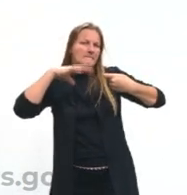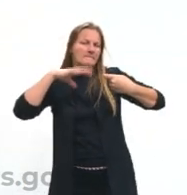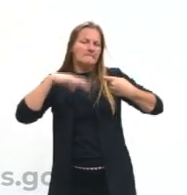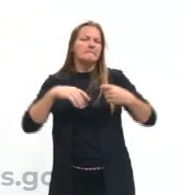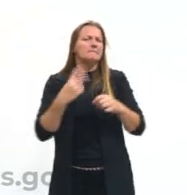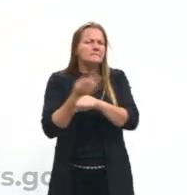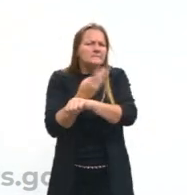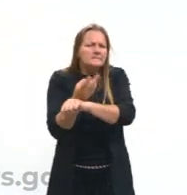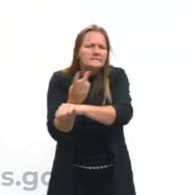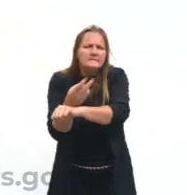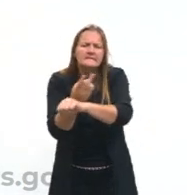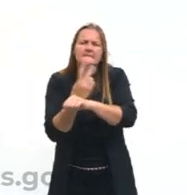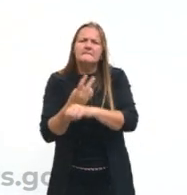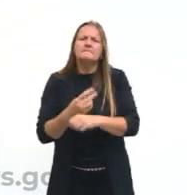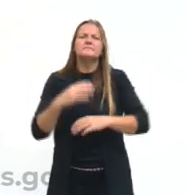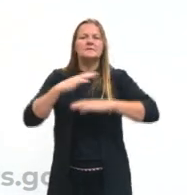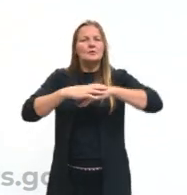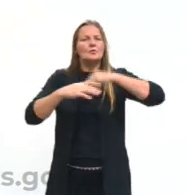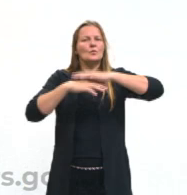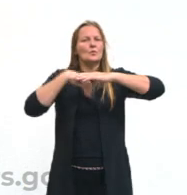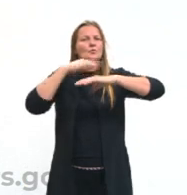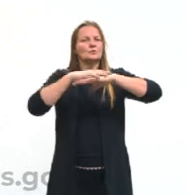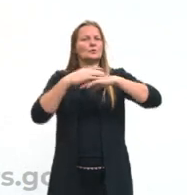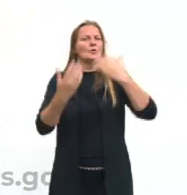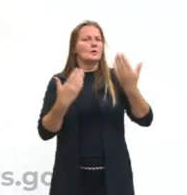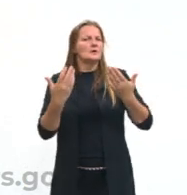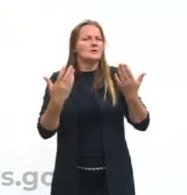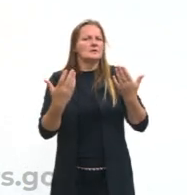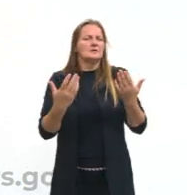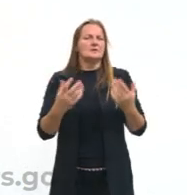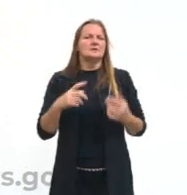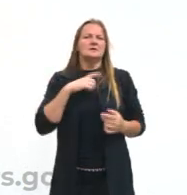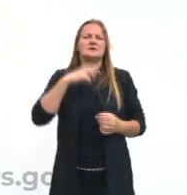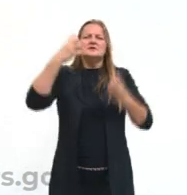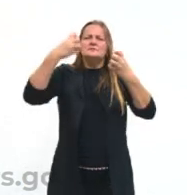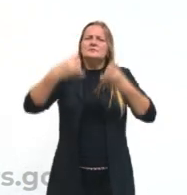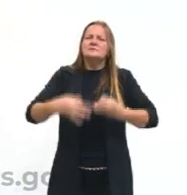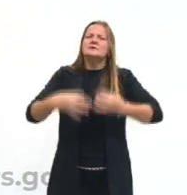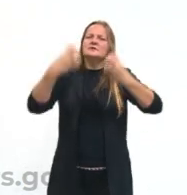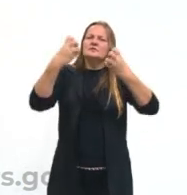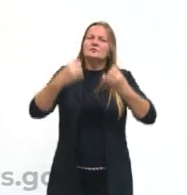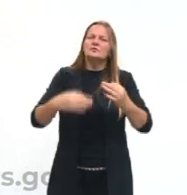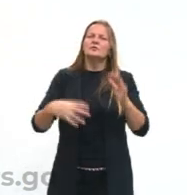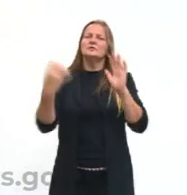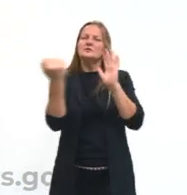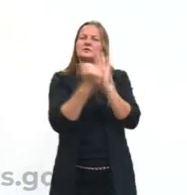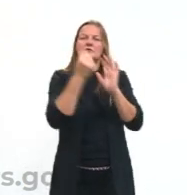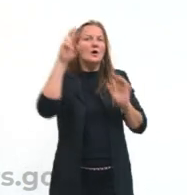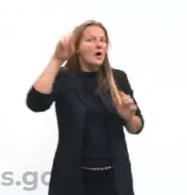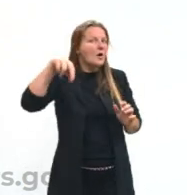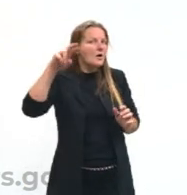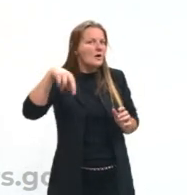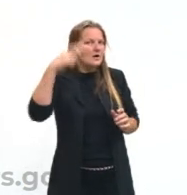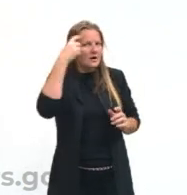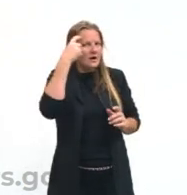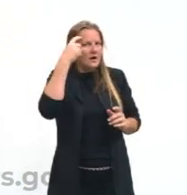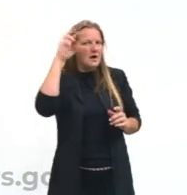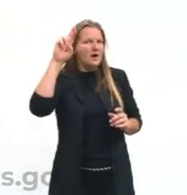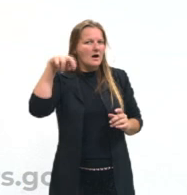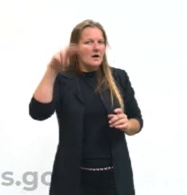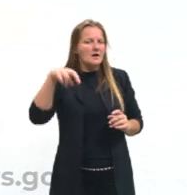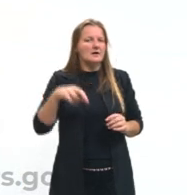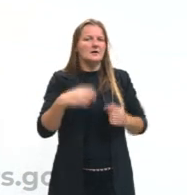buscam eles constroem tentou construir a explicações através a visão métricas